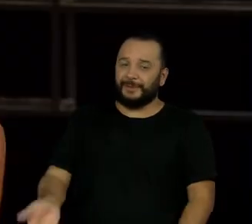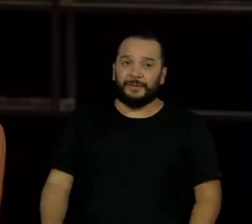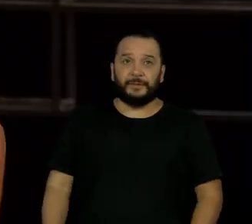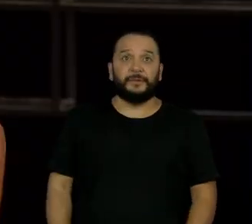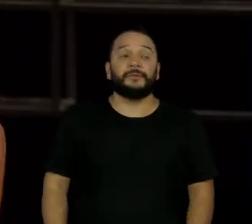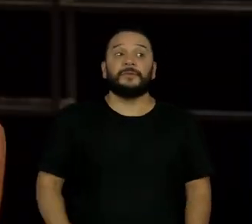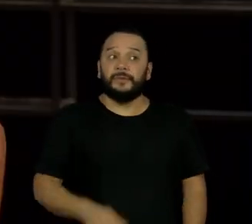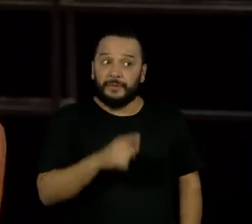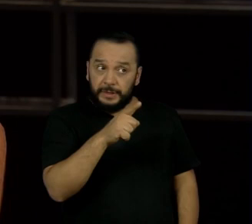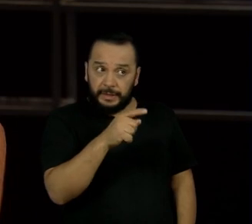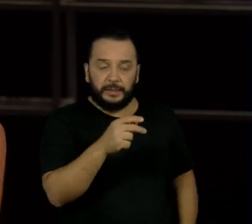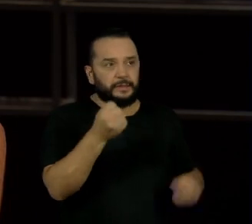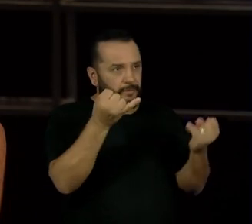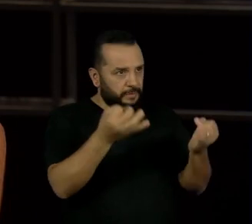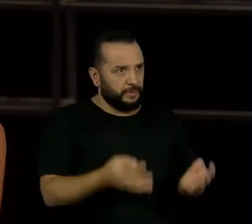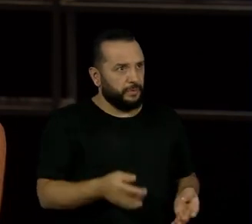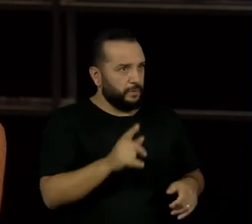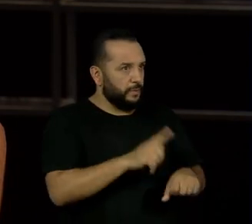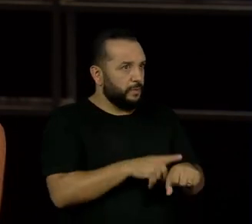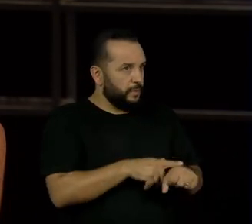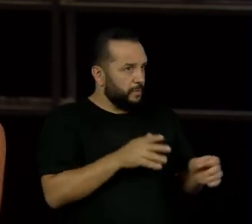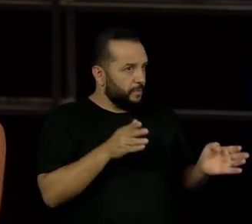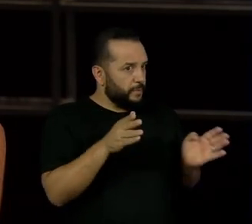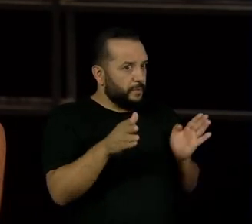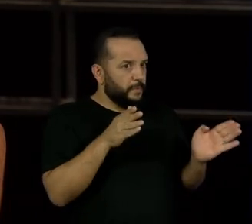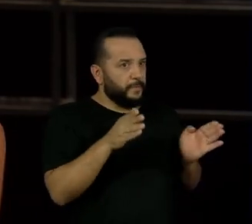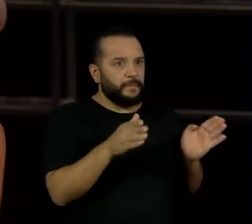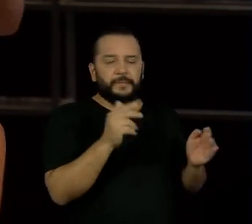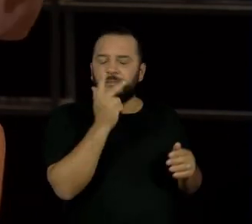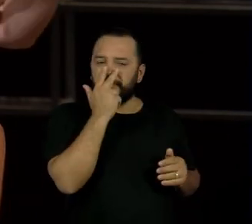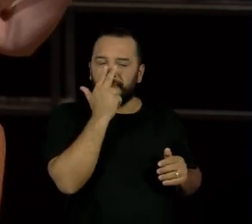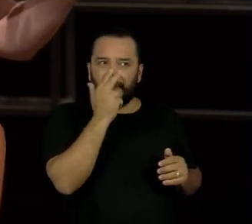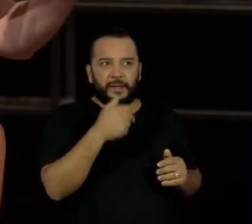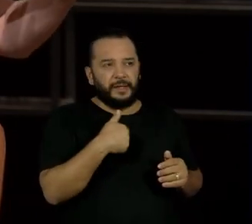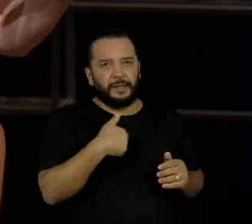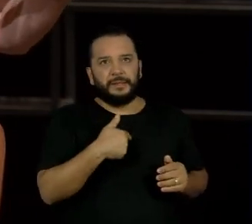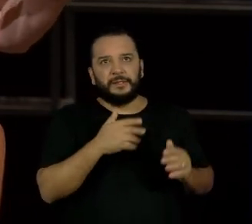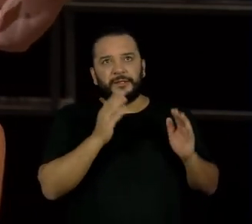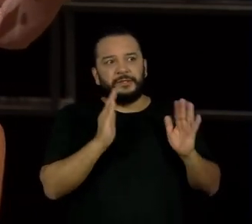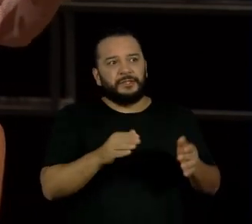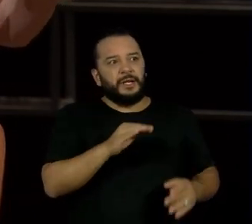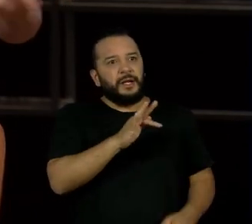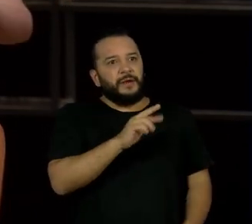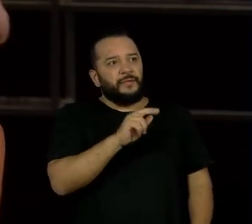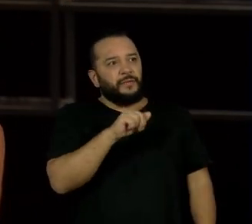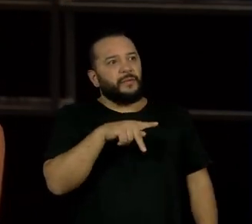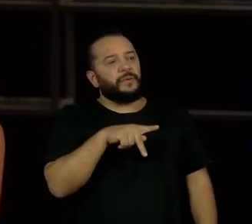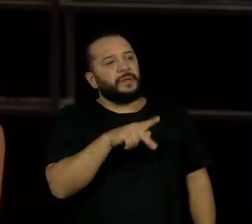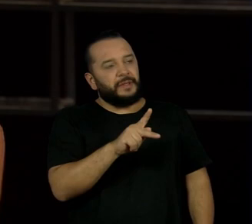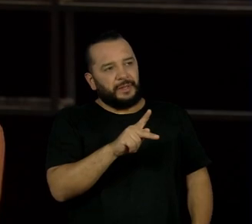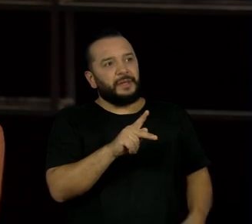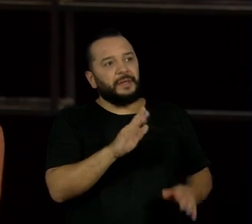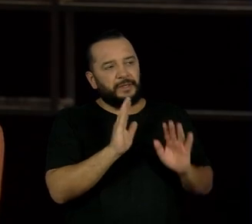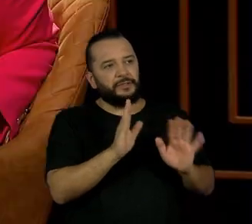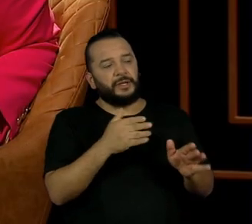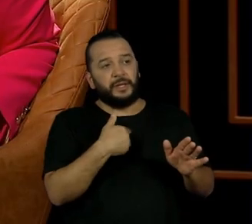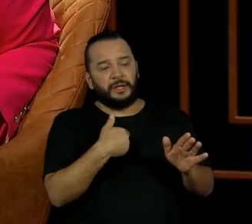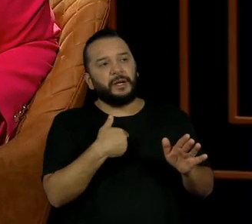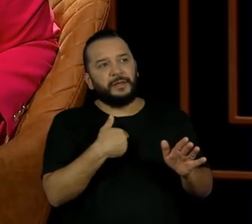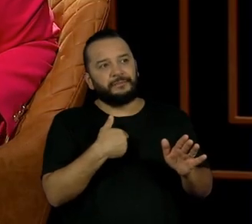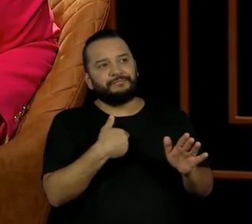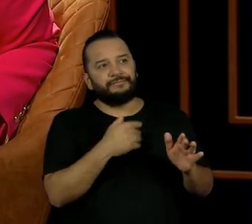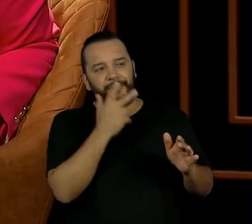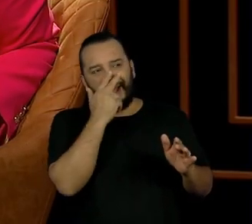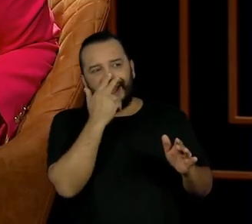como você falou que foi essa esse momento né de desmame ali do funk como legumes e de entrar no seu primeiro